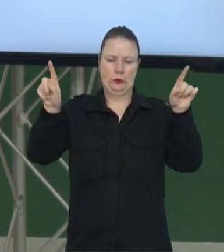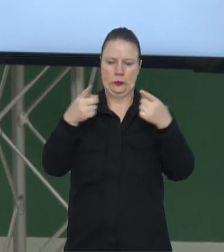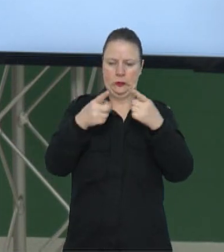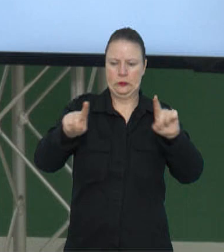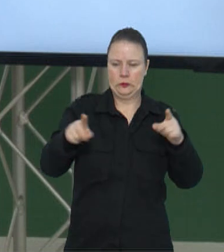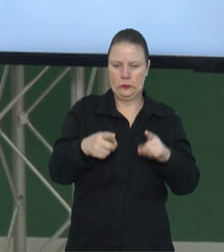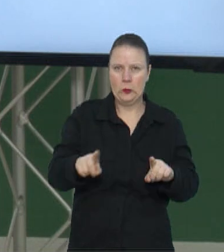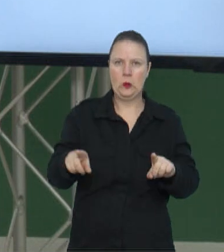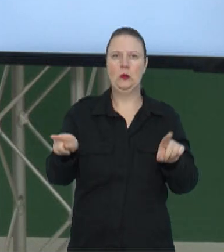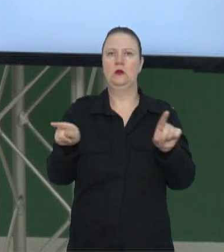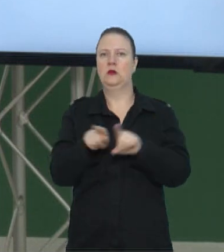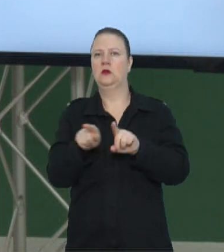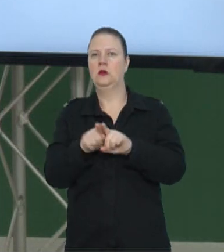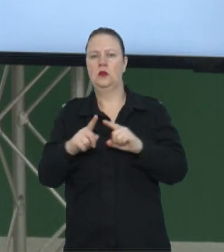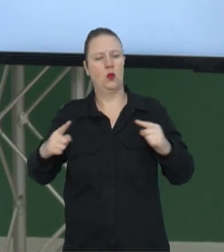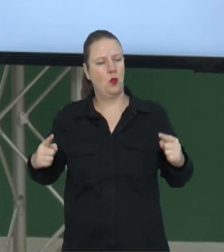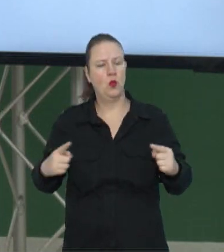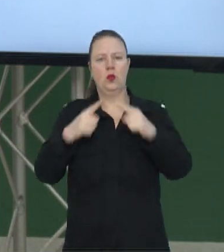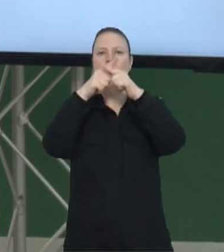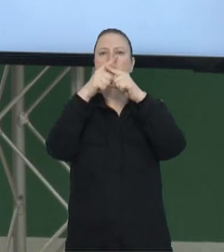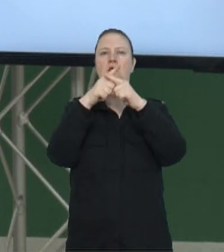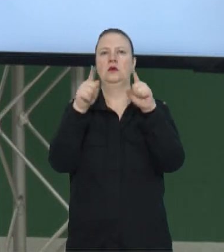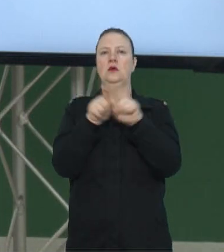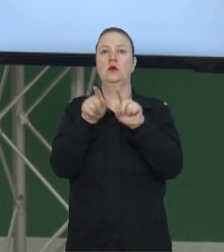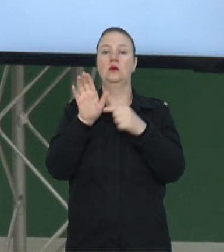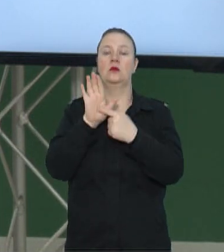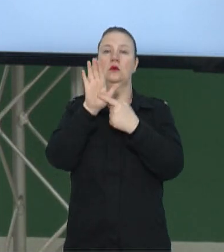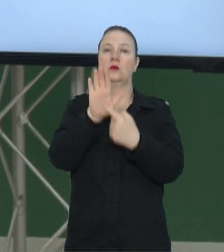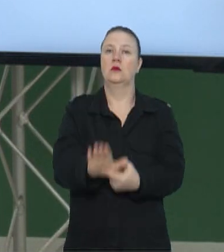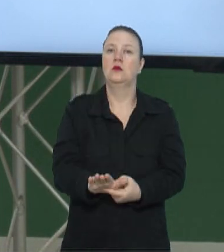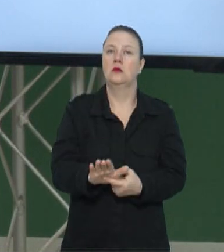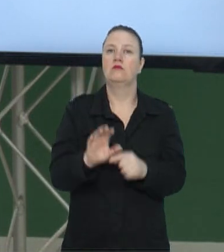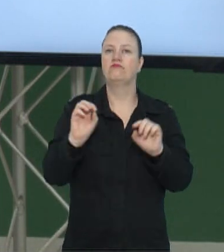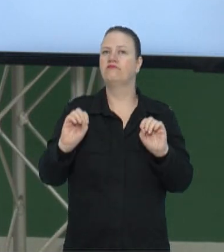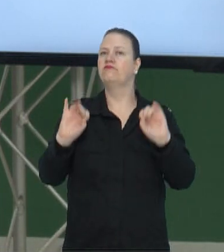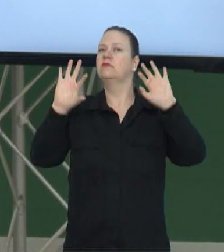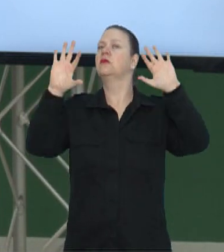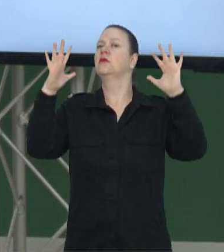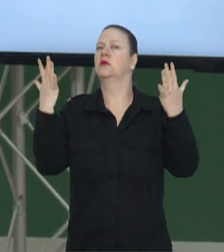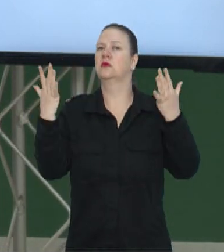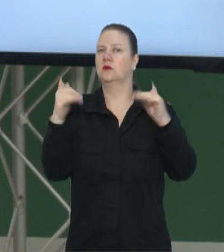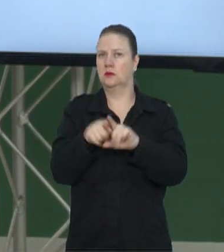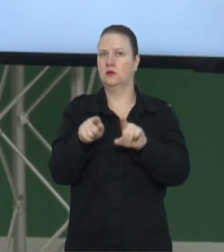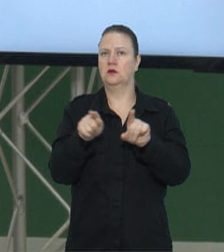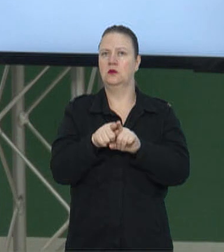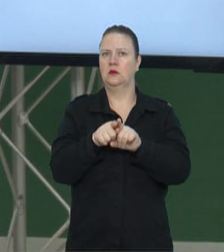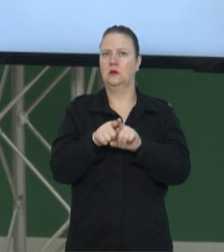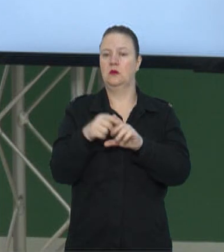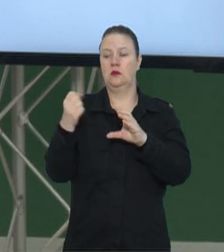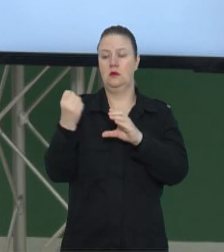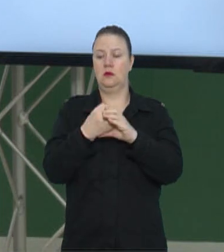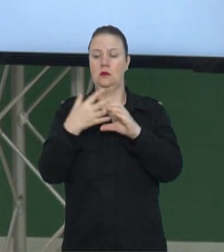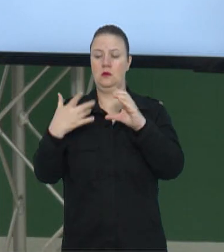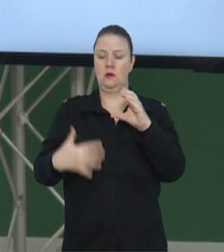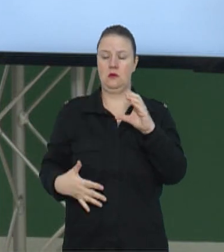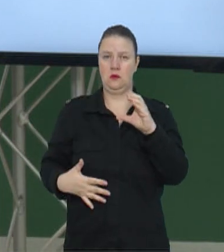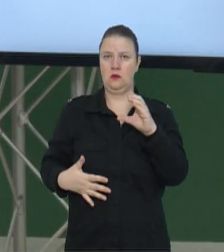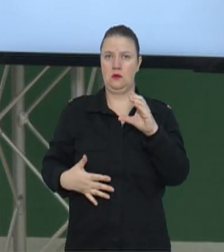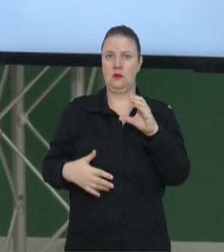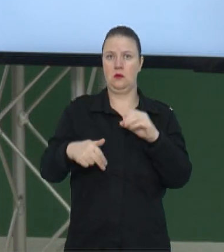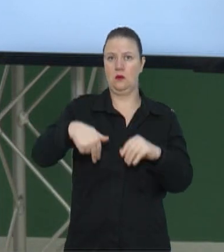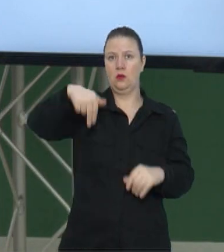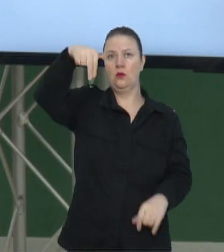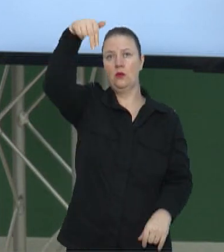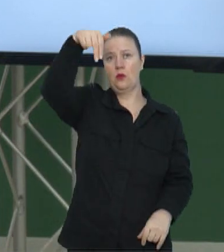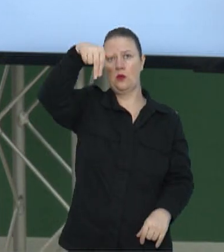entre grupos ali que se apresentam nesse Festival de Parintins, mas é uma característica típica lá da região